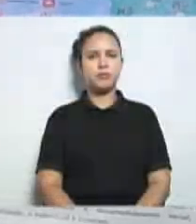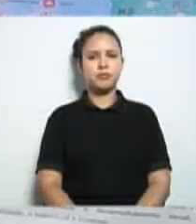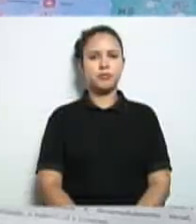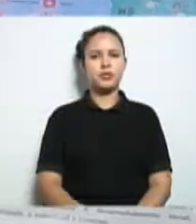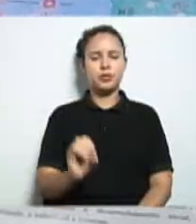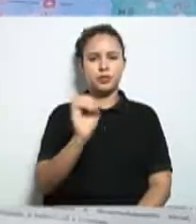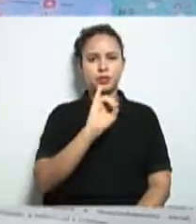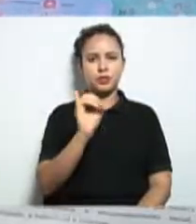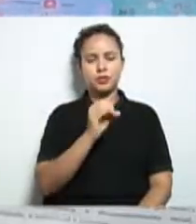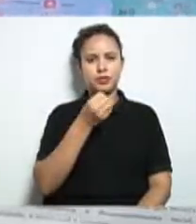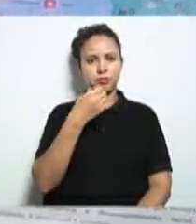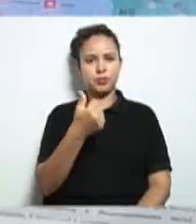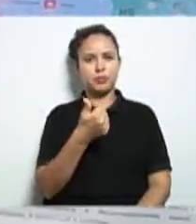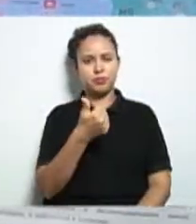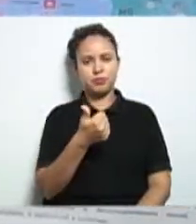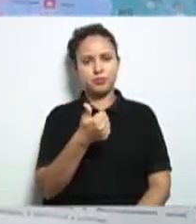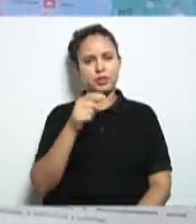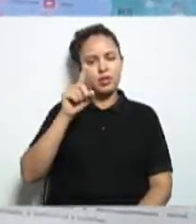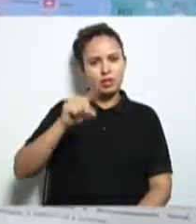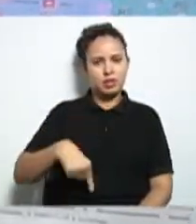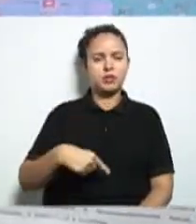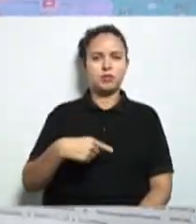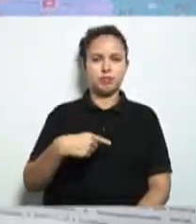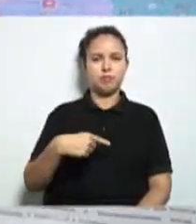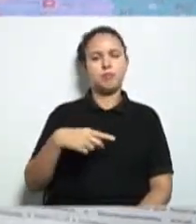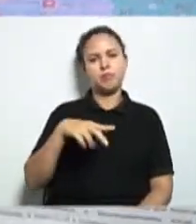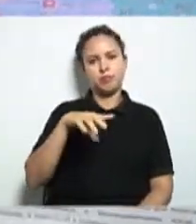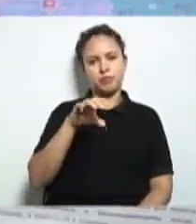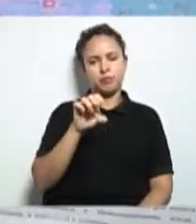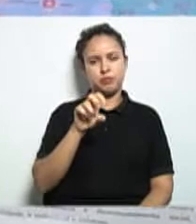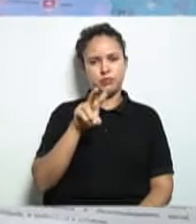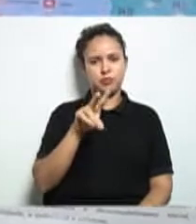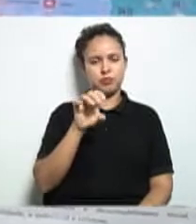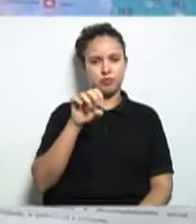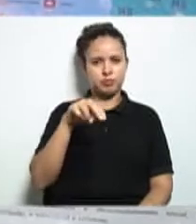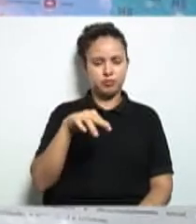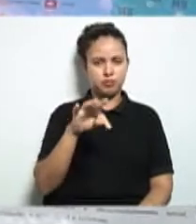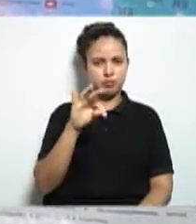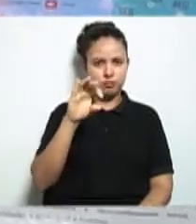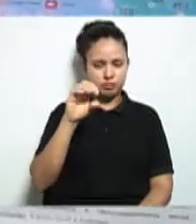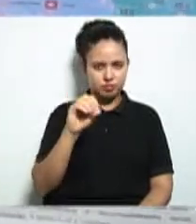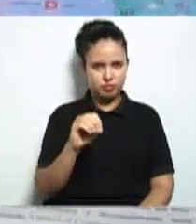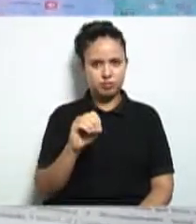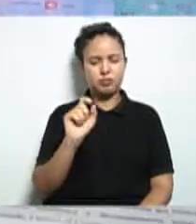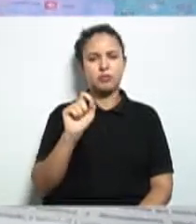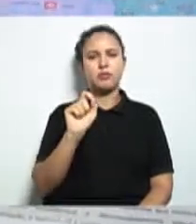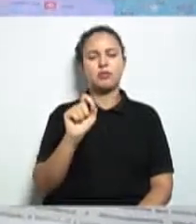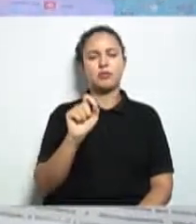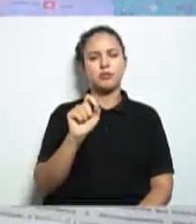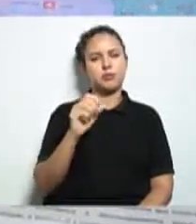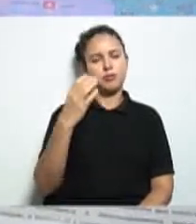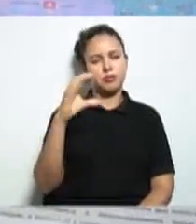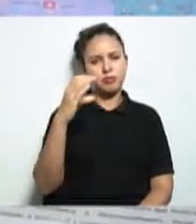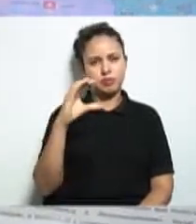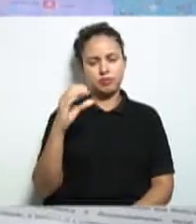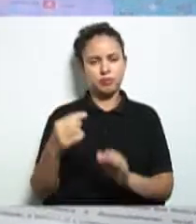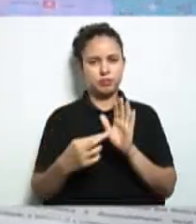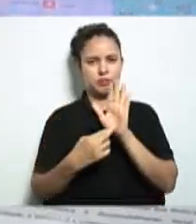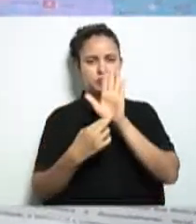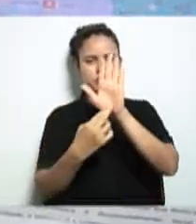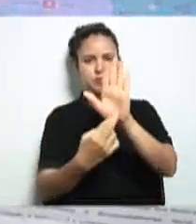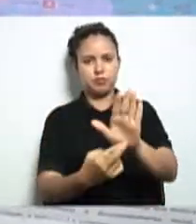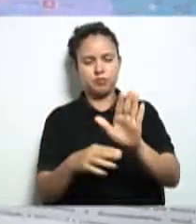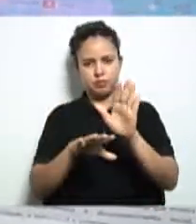Oi, gente. Esse evento aqui é um evento científico, onde nós, alunos, vamos apresentar alguns trabalhos relacionados a essa área